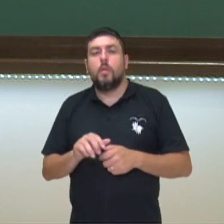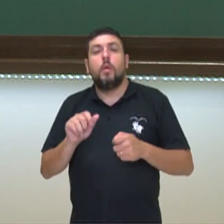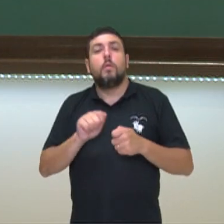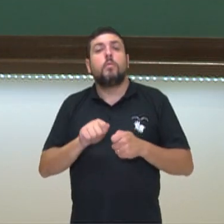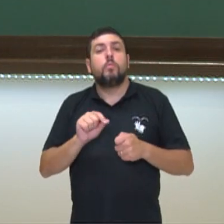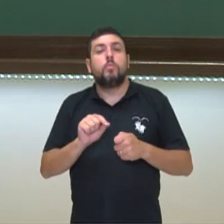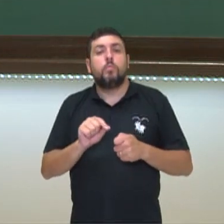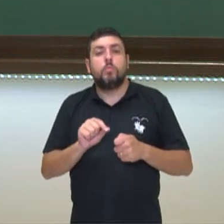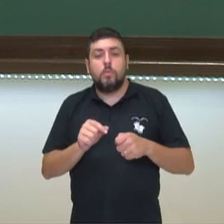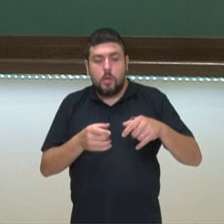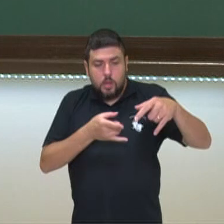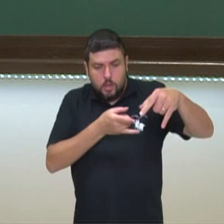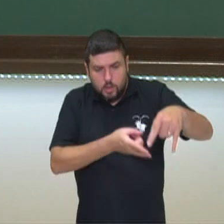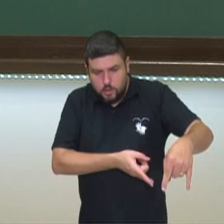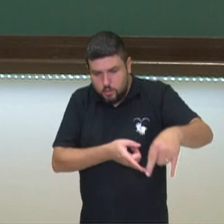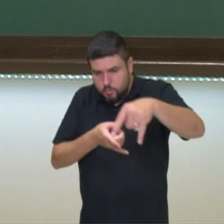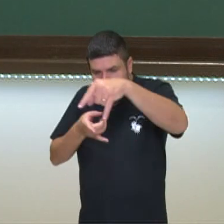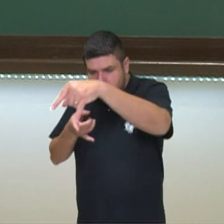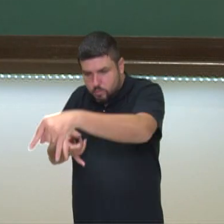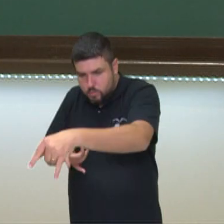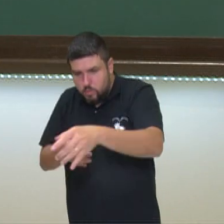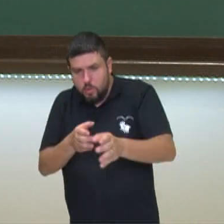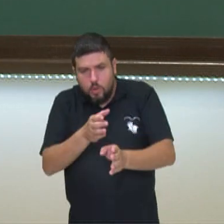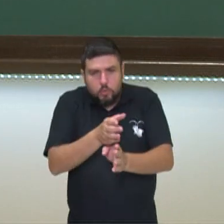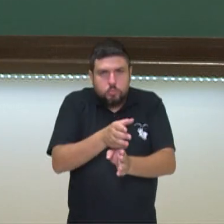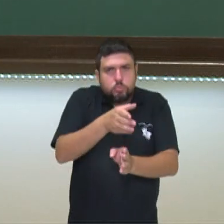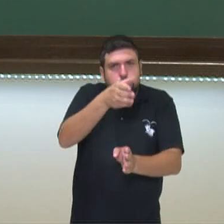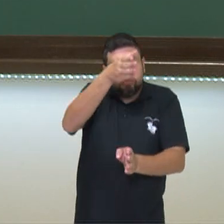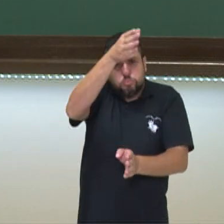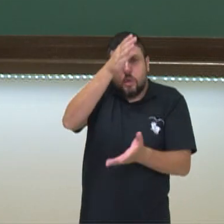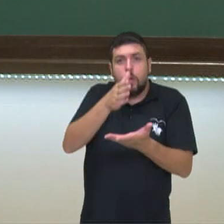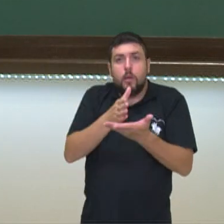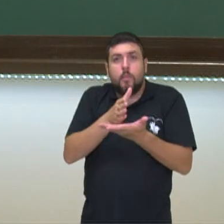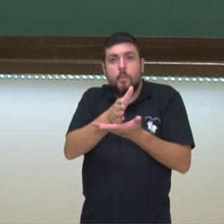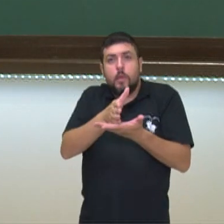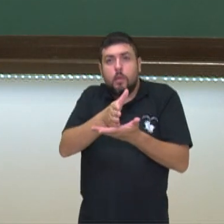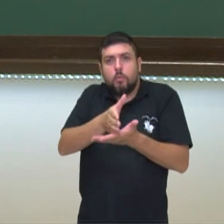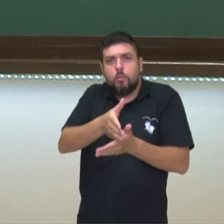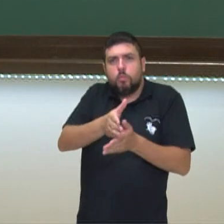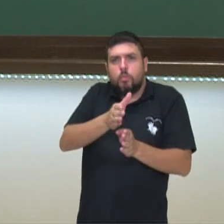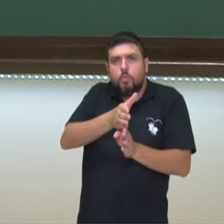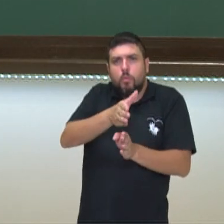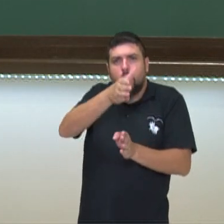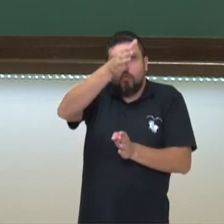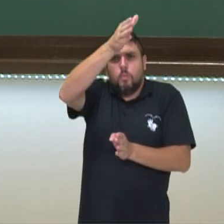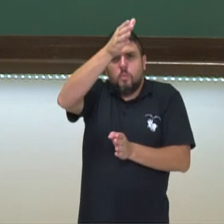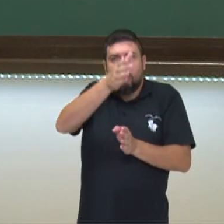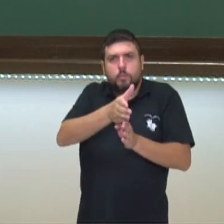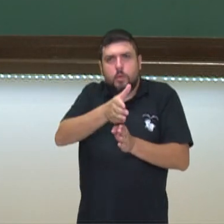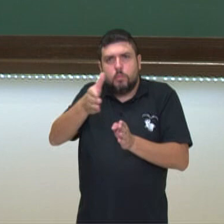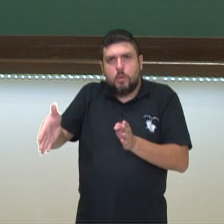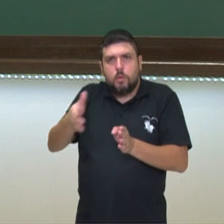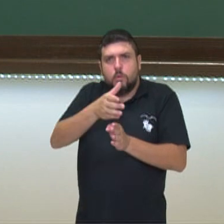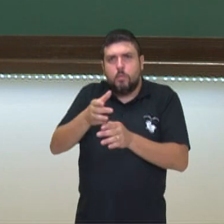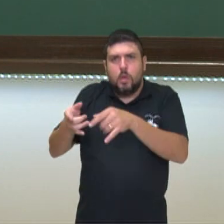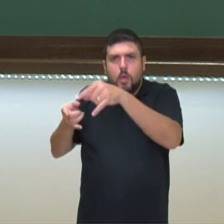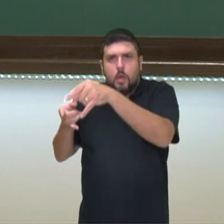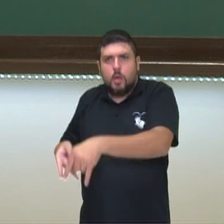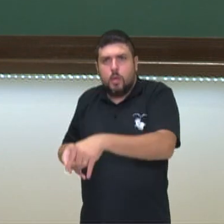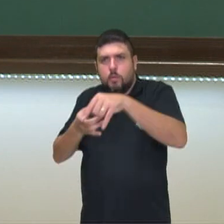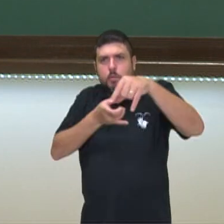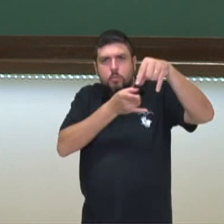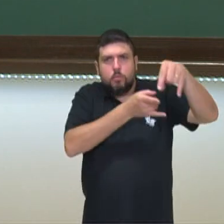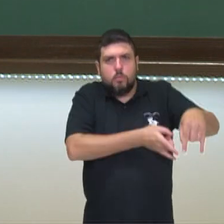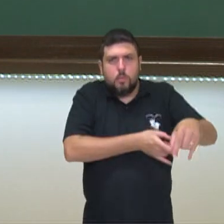barreira de cortina, né, com lençol, ou então, caso seja uma cama só, para um paciente